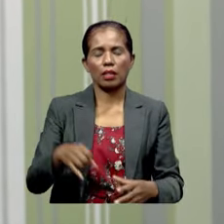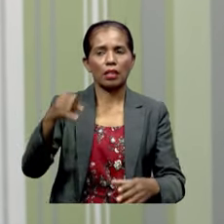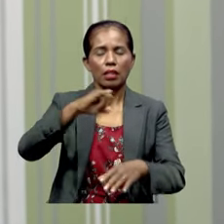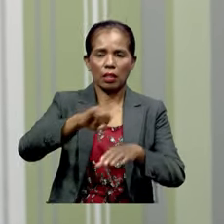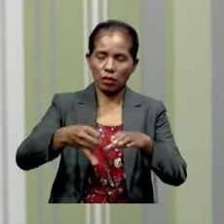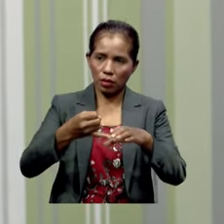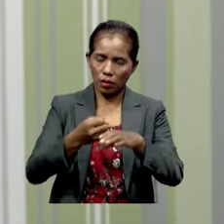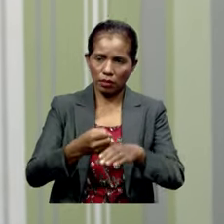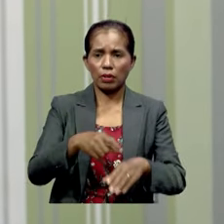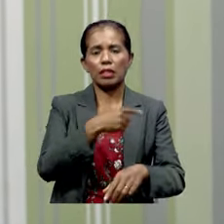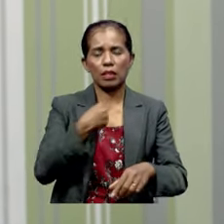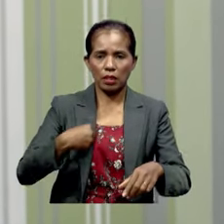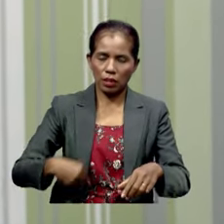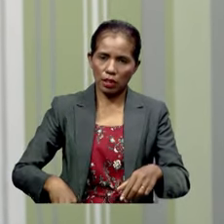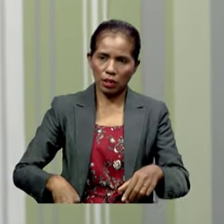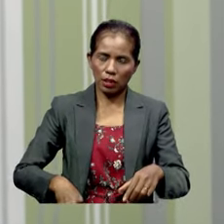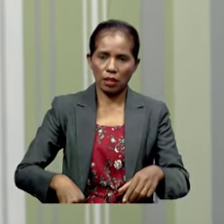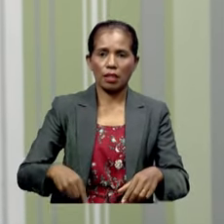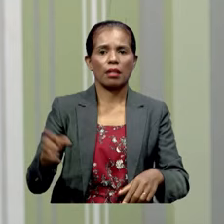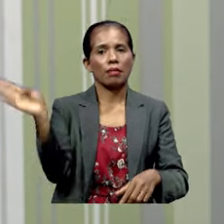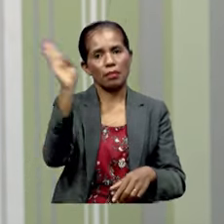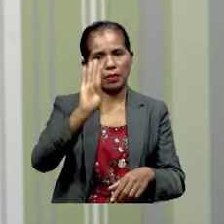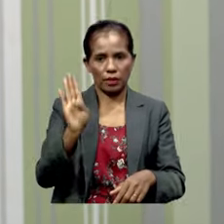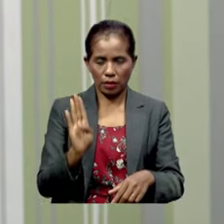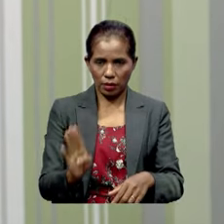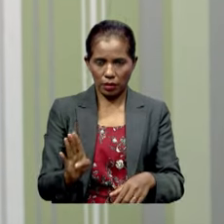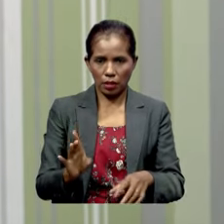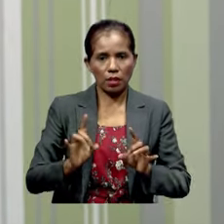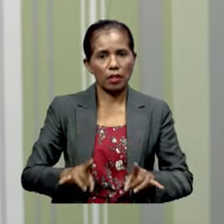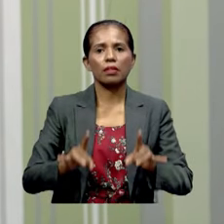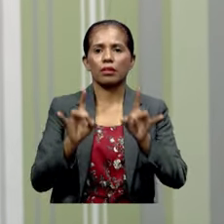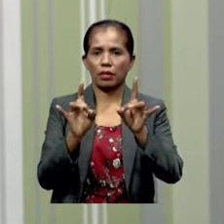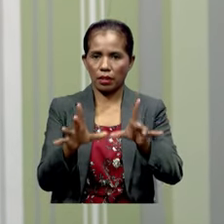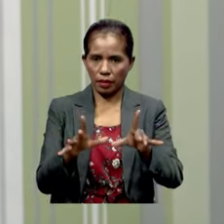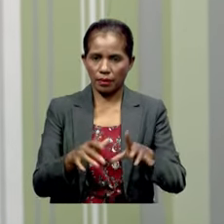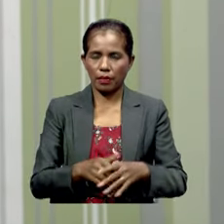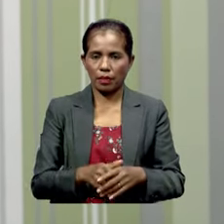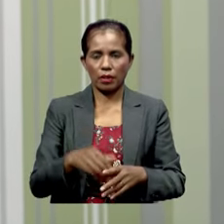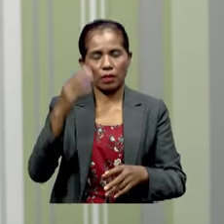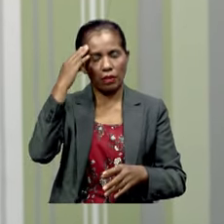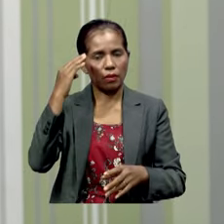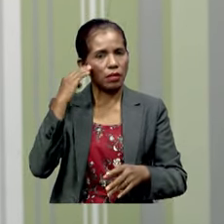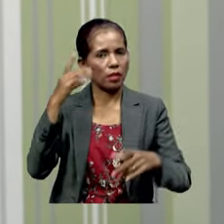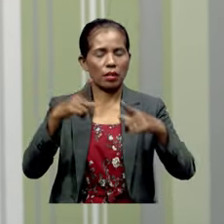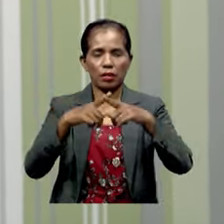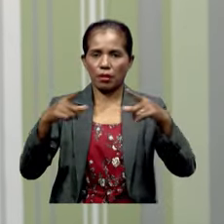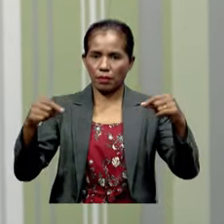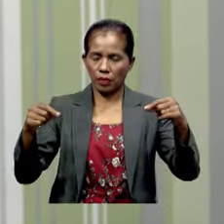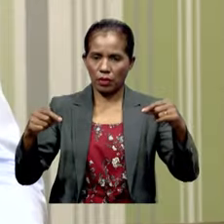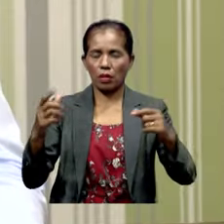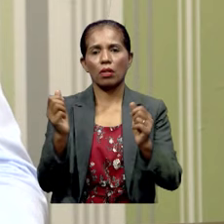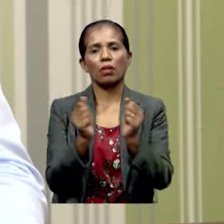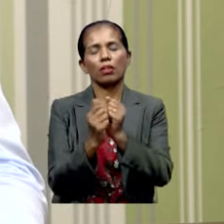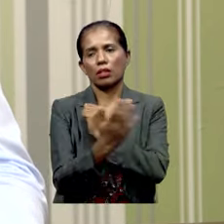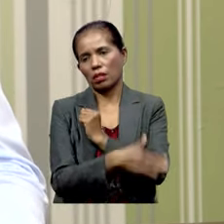inclusivamente China, Hong Kong, Brasil, Austrália, Coreia, Japão, Otan, Raiser,